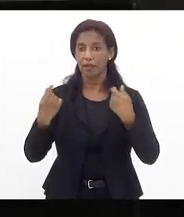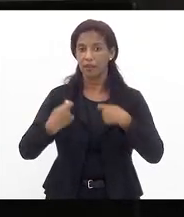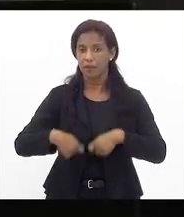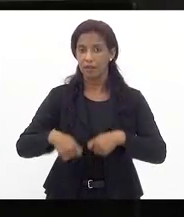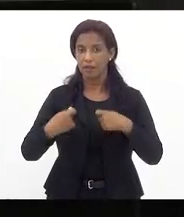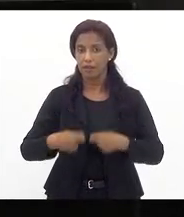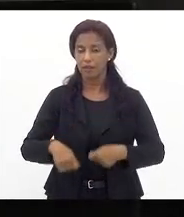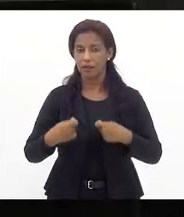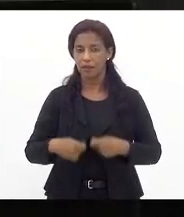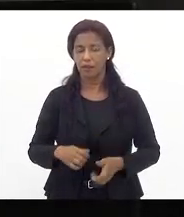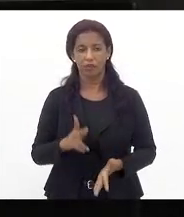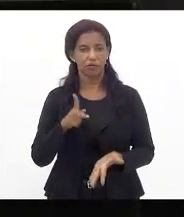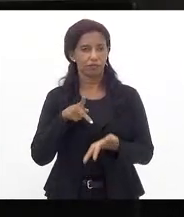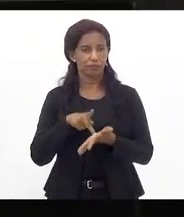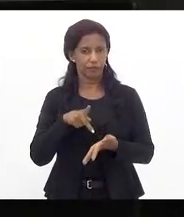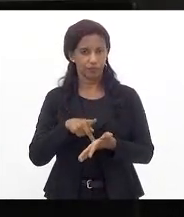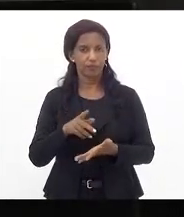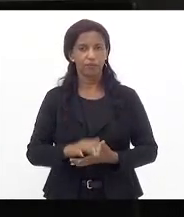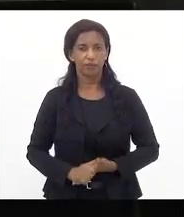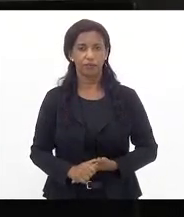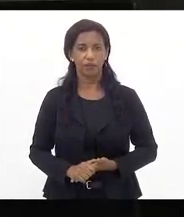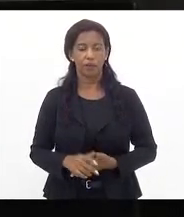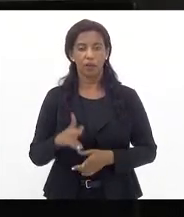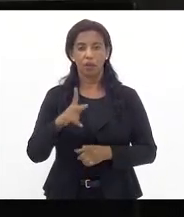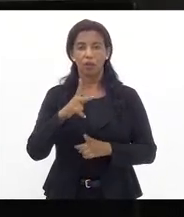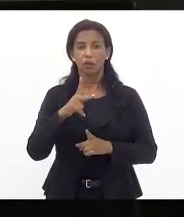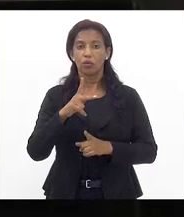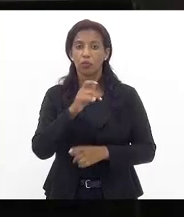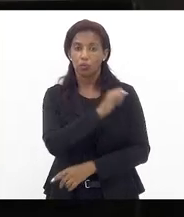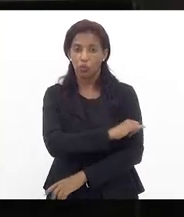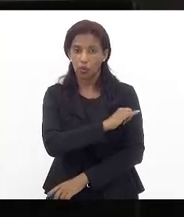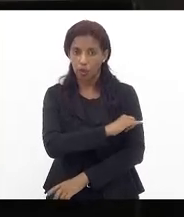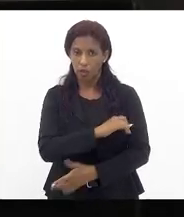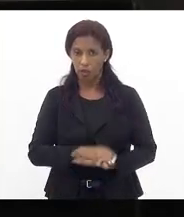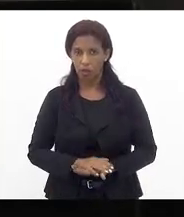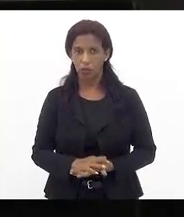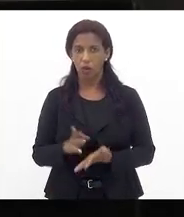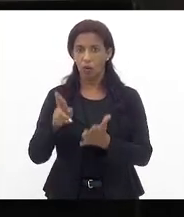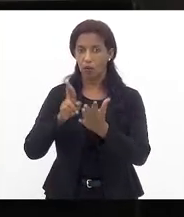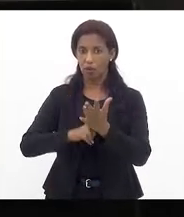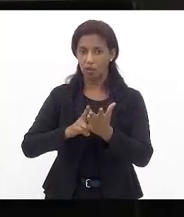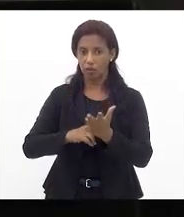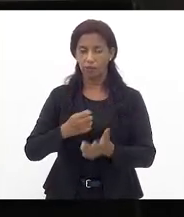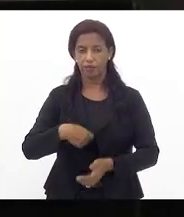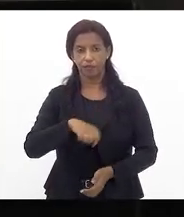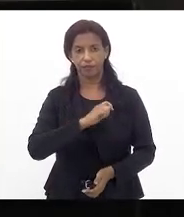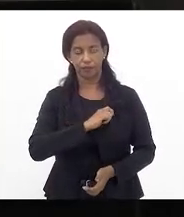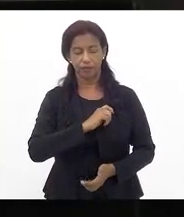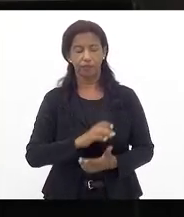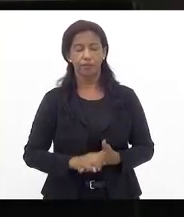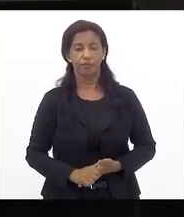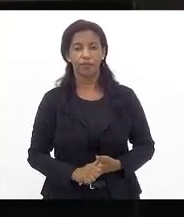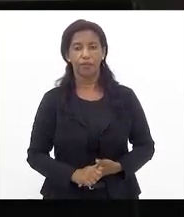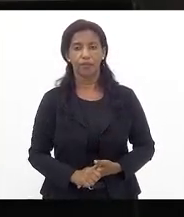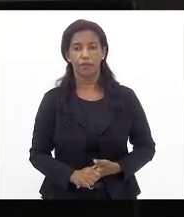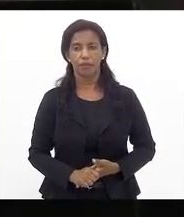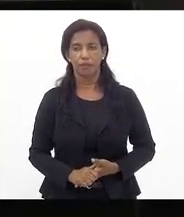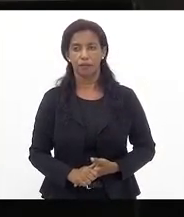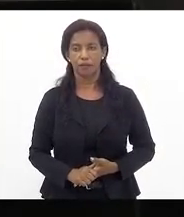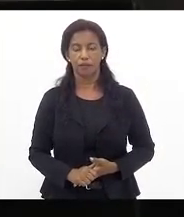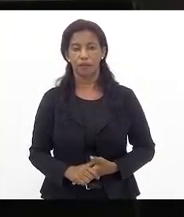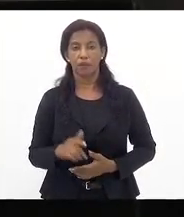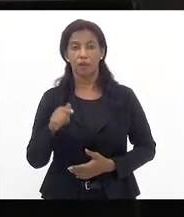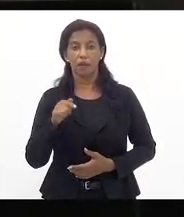necessidade real do Rio de Janeiro aderir ao regime de recuperação fiscal.